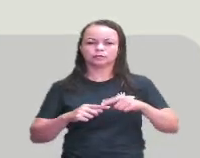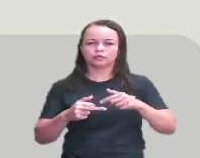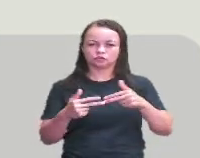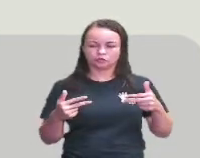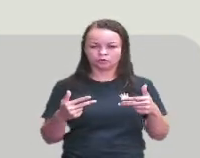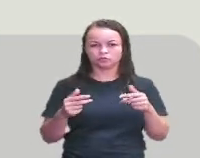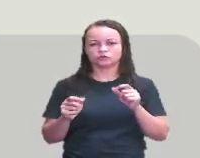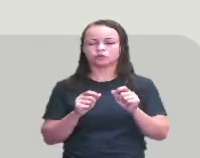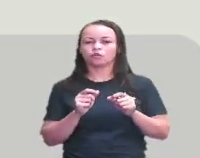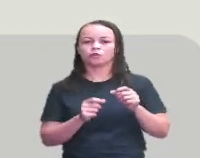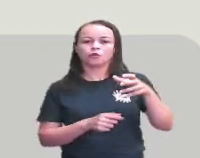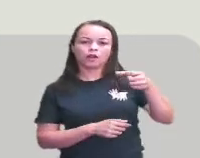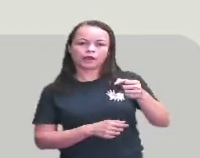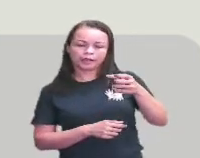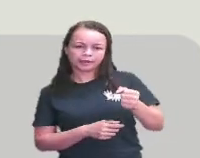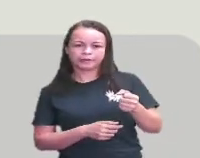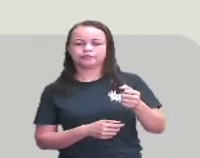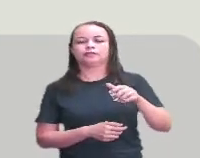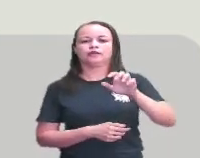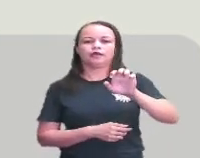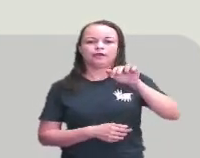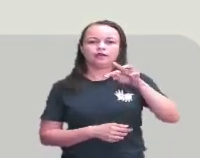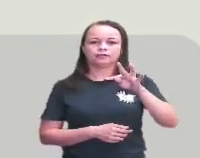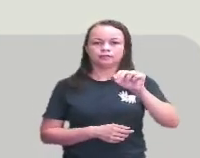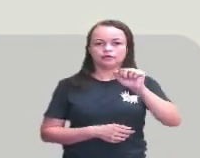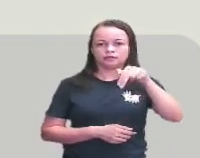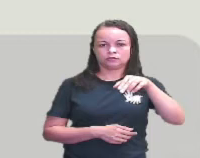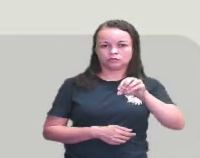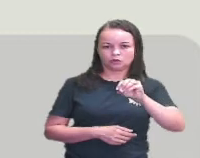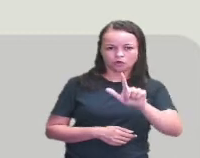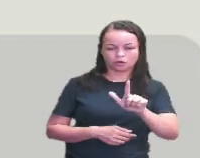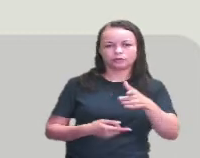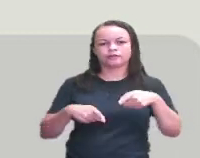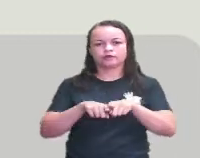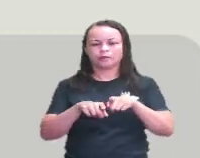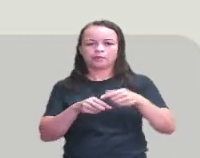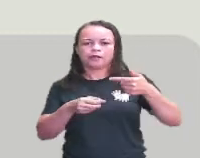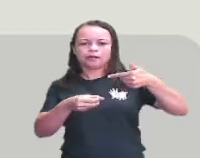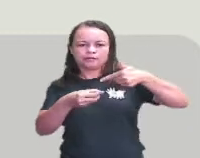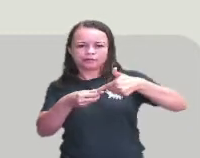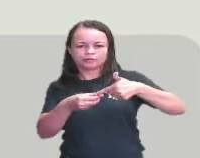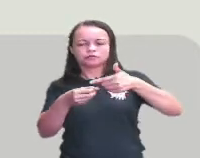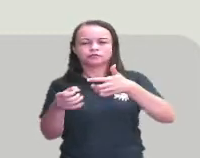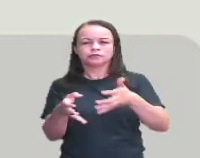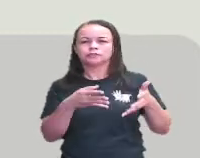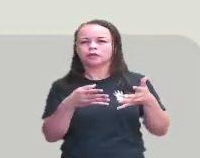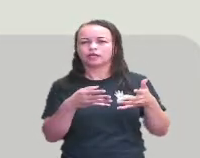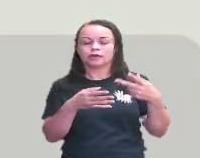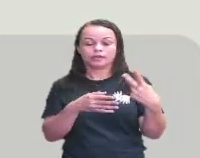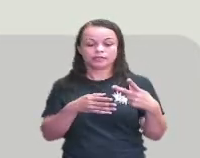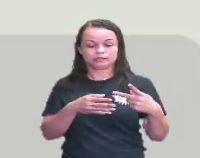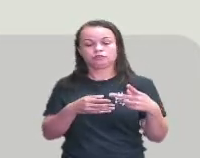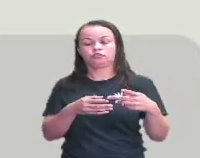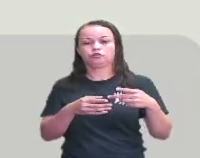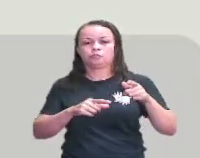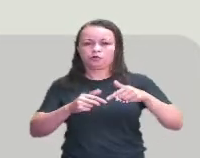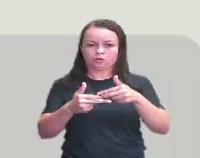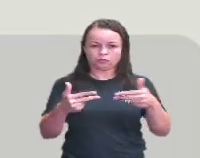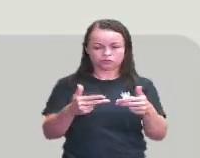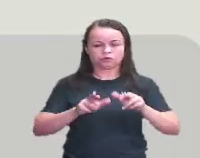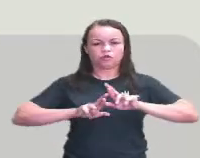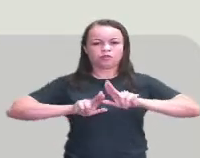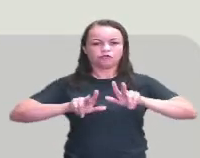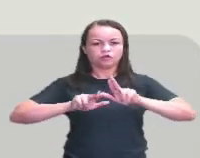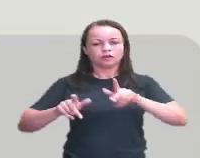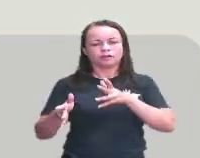tais como leite, etanol e gasolina. A densidade desses produtos são diferentes, então quando vai haver alteração,